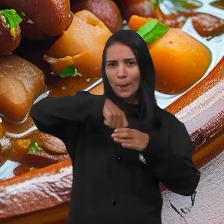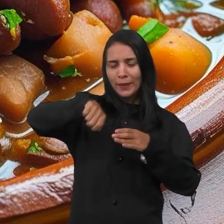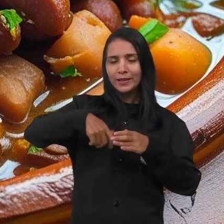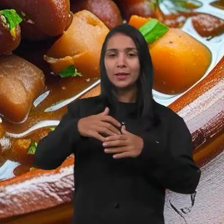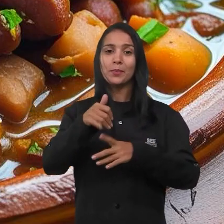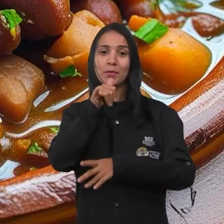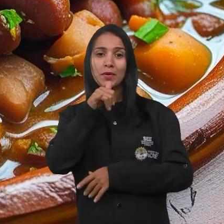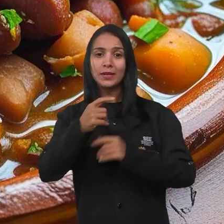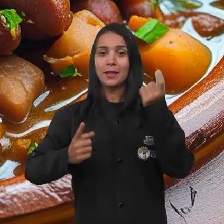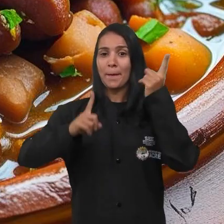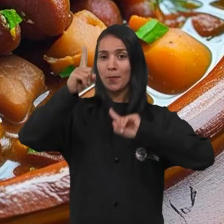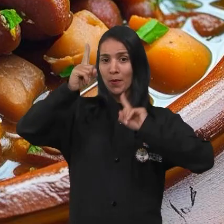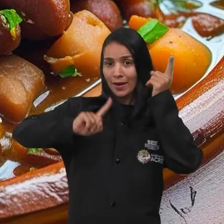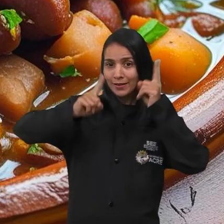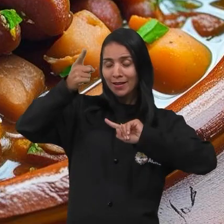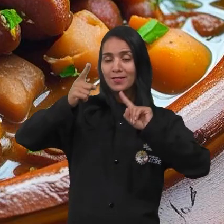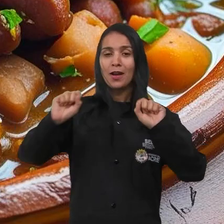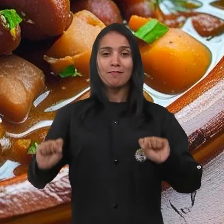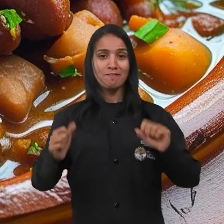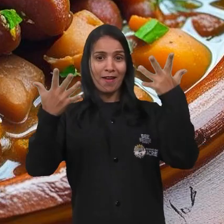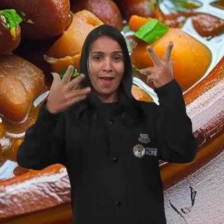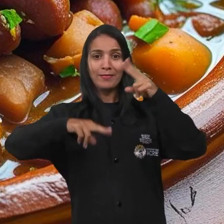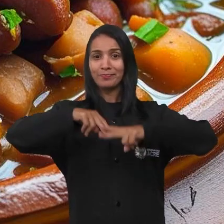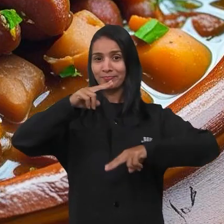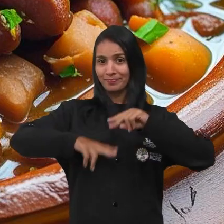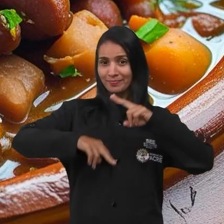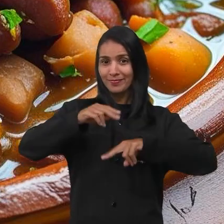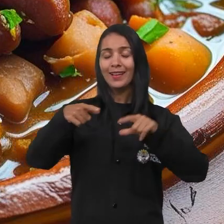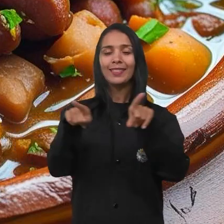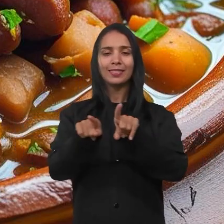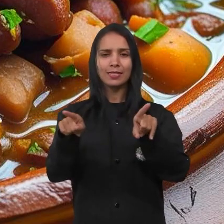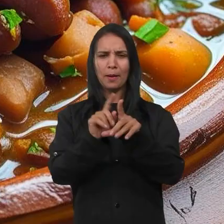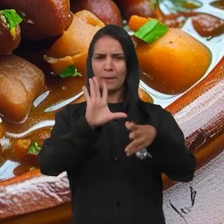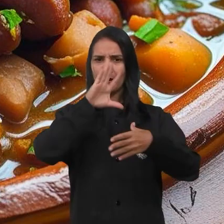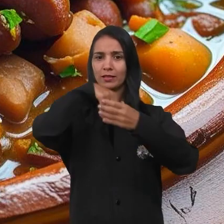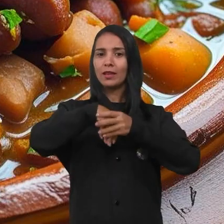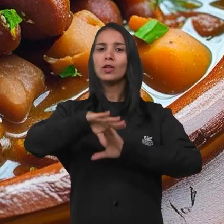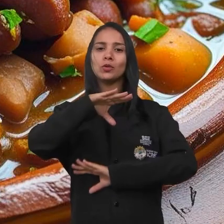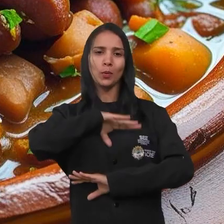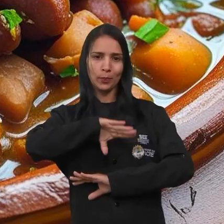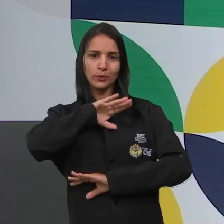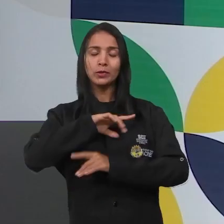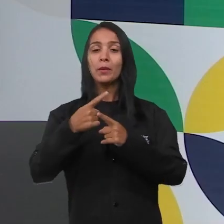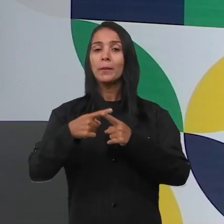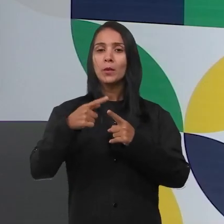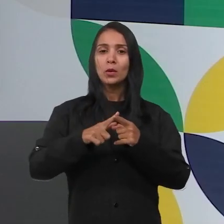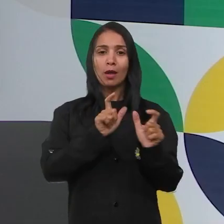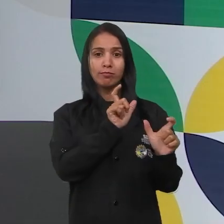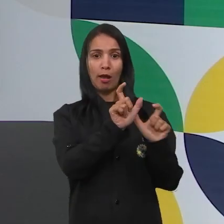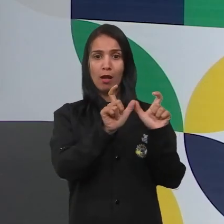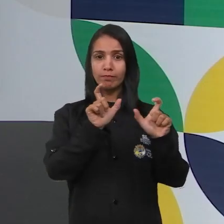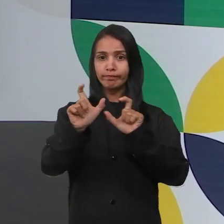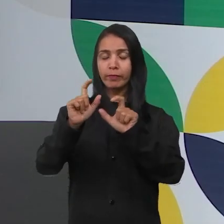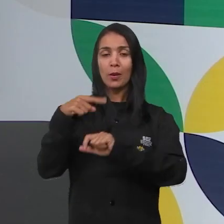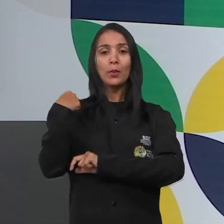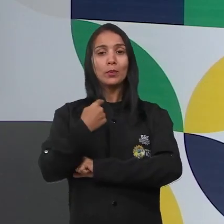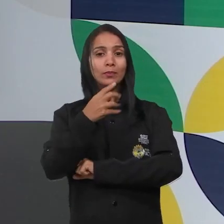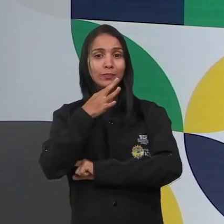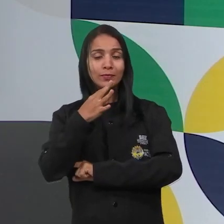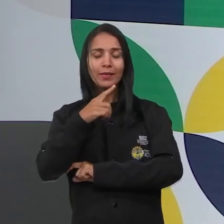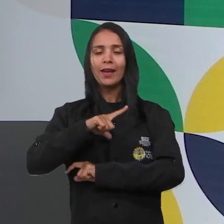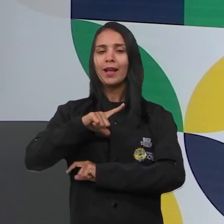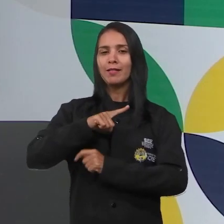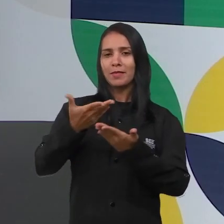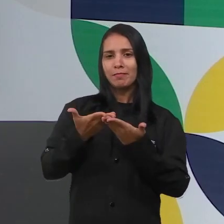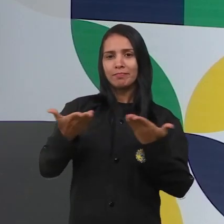as festas juninas e até mesmo, como eu falei, na língua portuguesa, porque muitas das palavras que a gente conhece são de origem